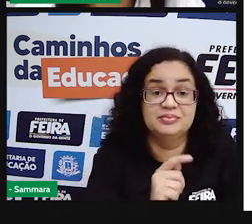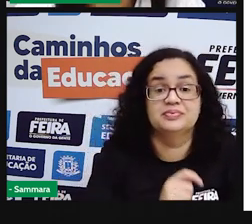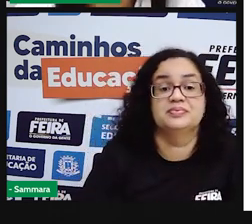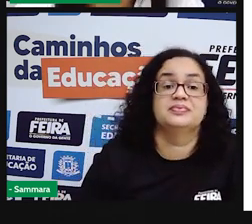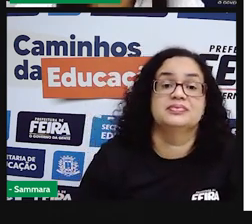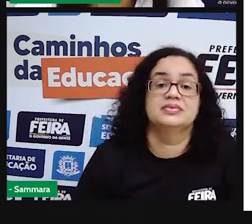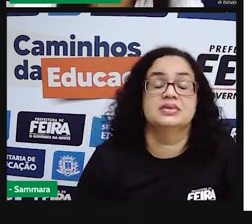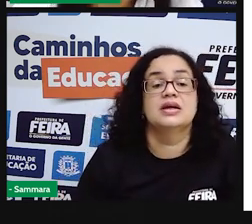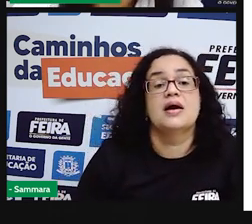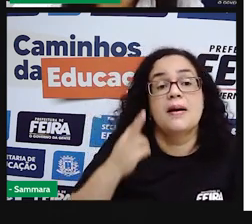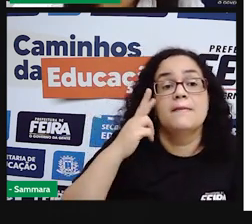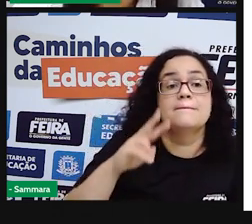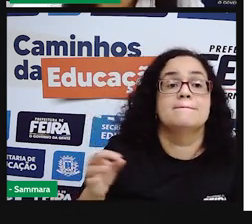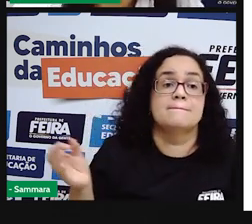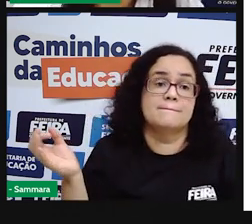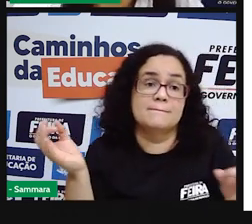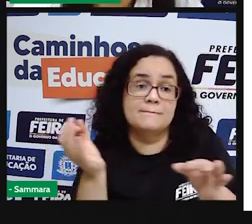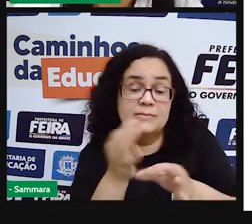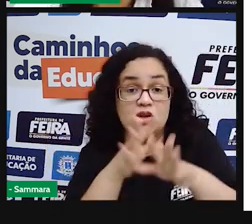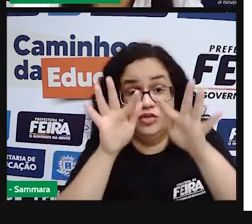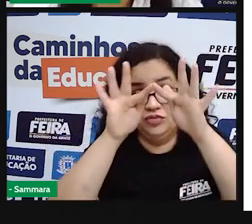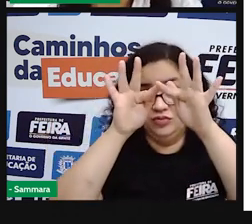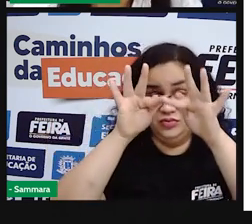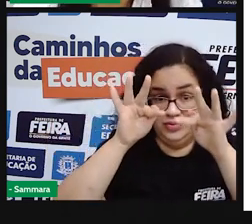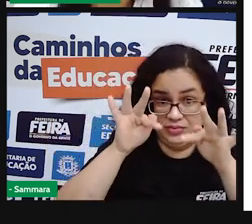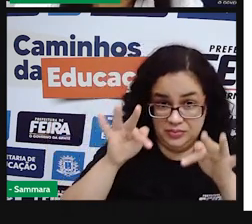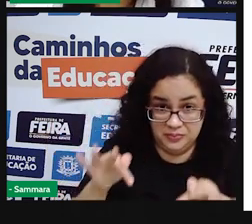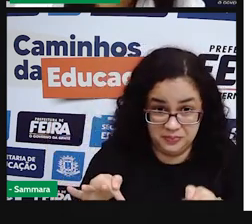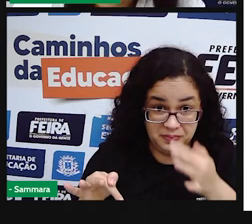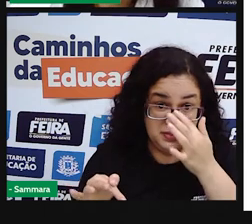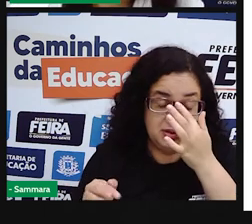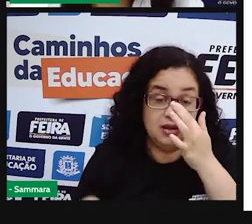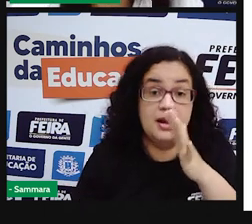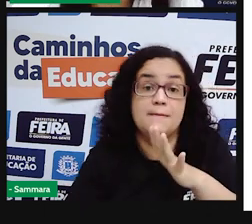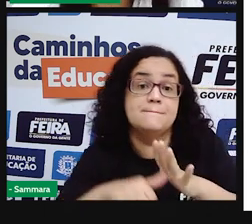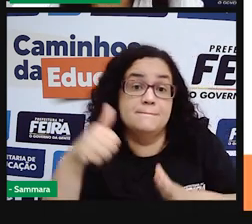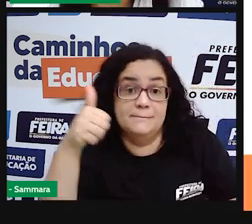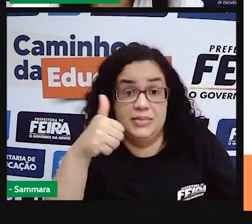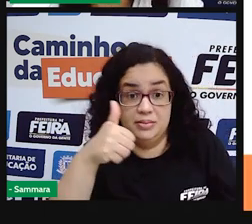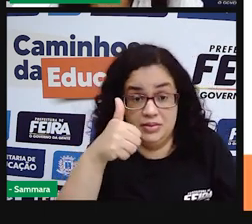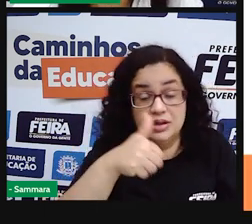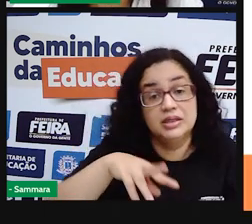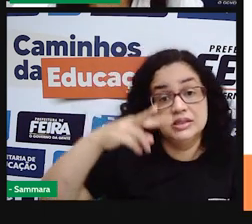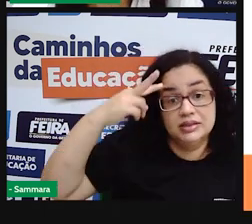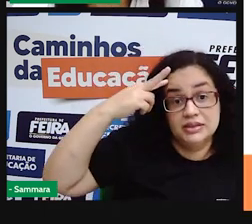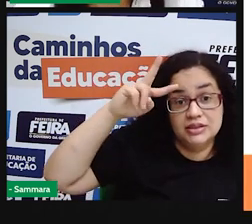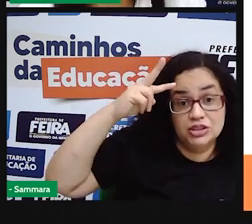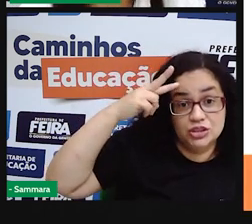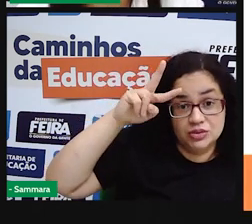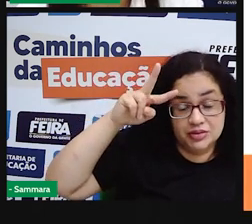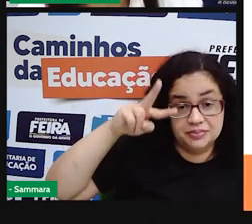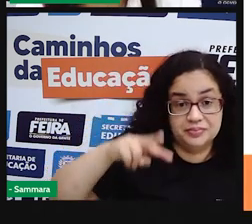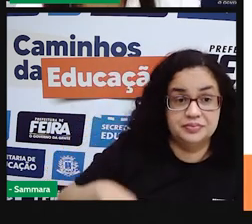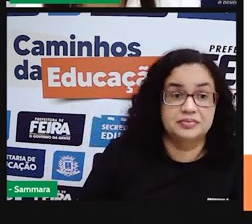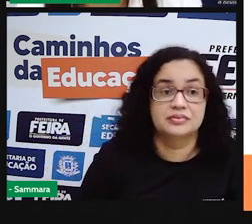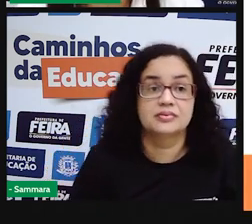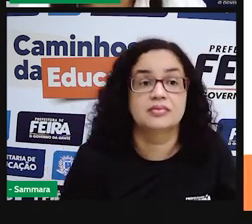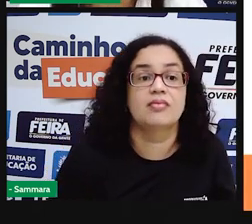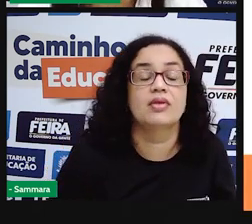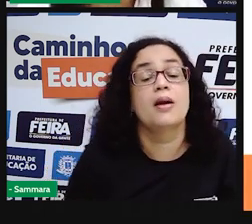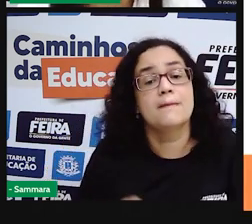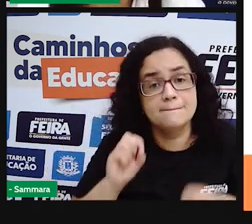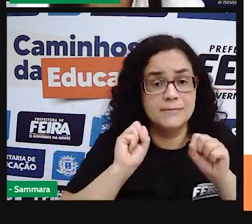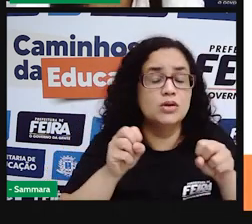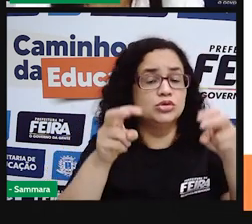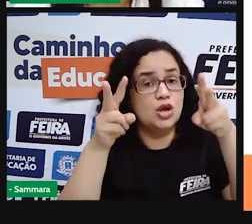A gente terminou aí o fim, né? Terminou a primeira parte da história. O que que a gente pode observar